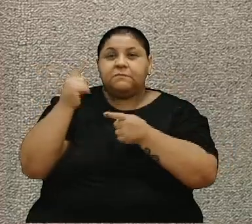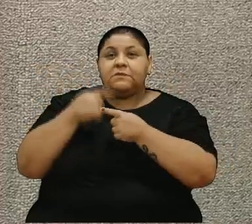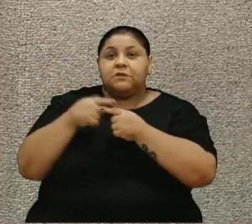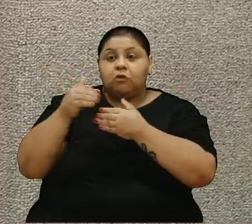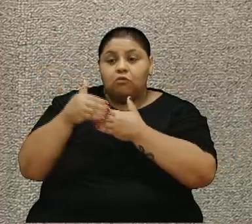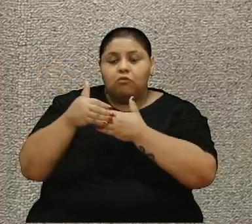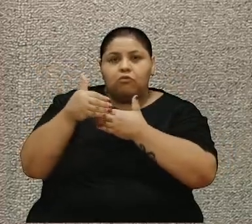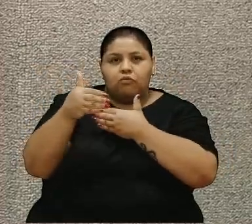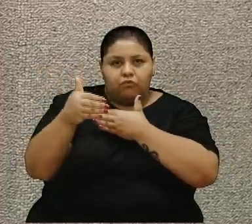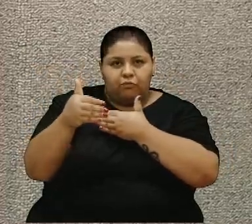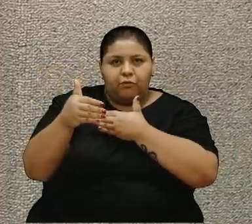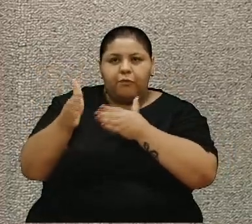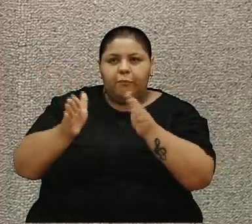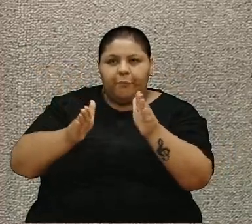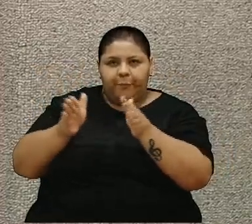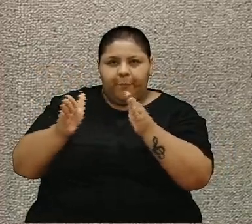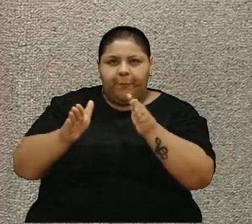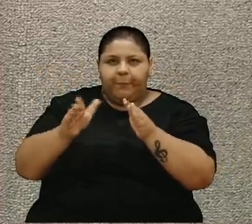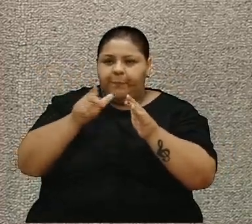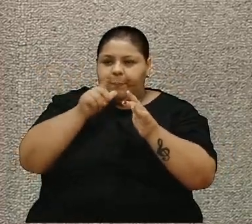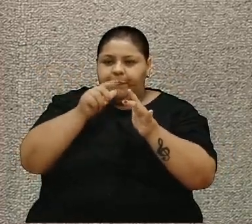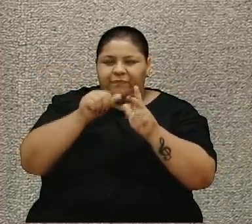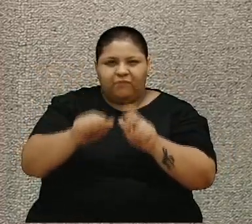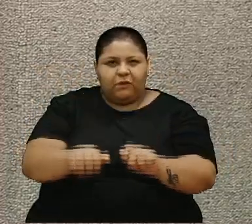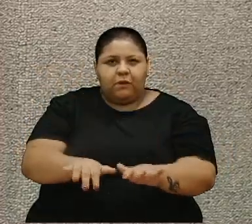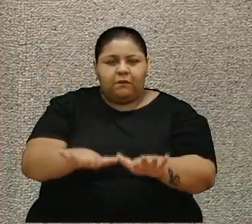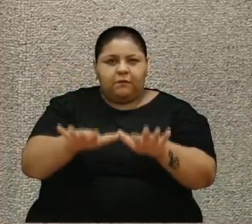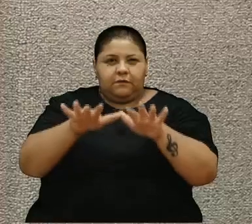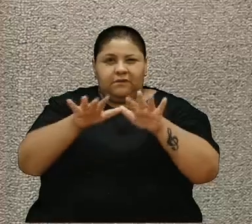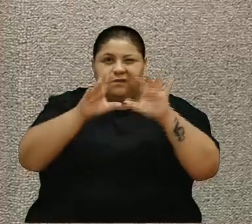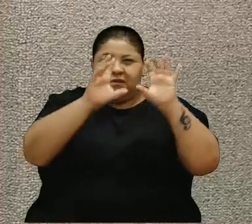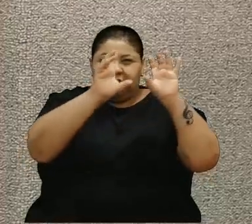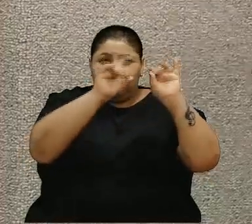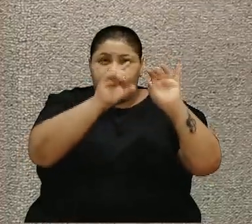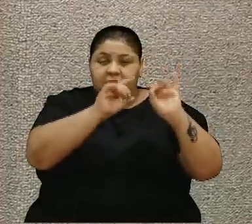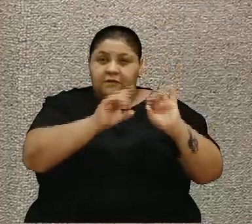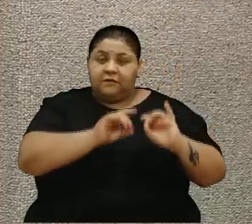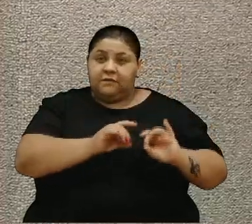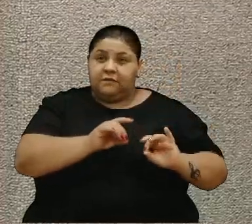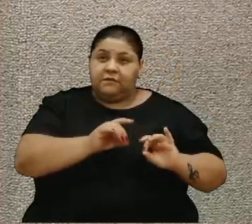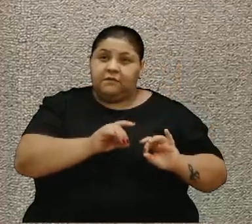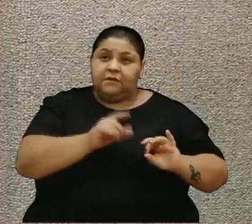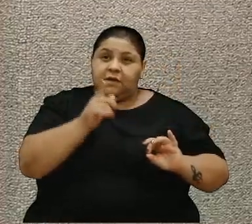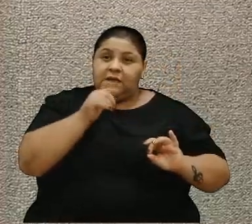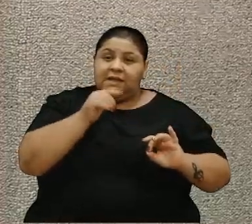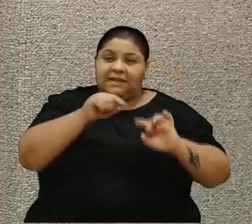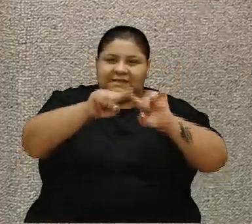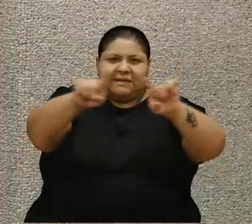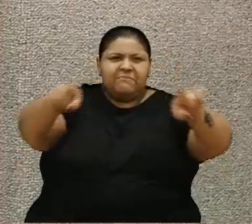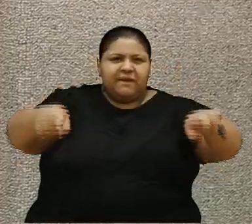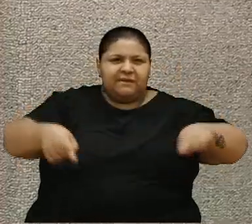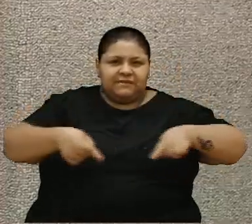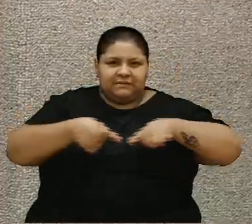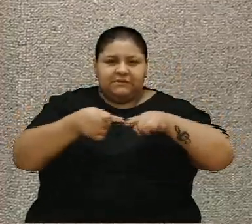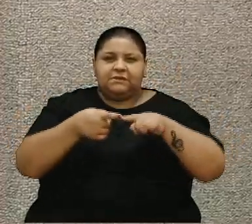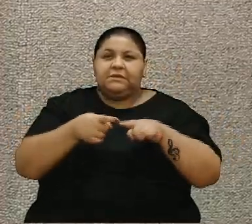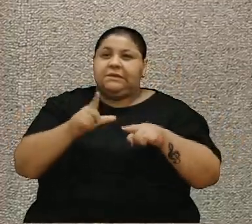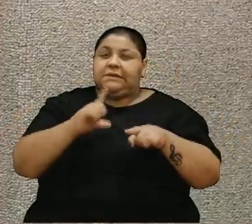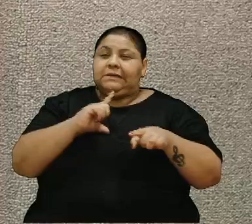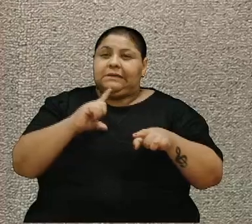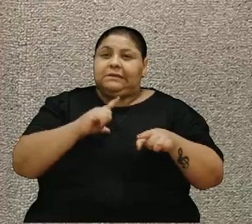o período das enchentes, especialmente a nível das nossas represas, vereador Daiane, houve